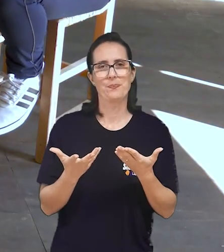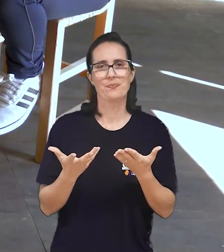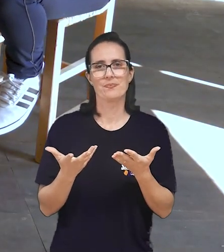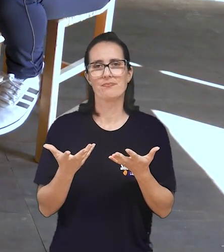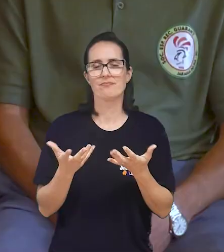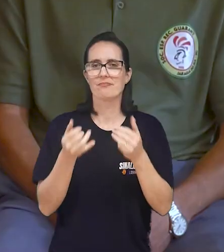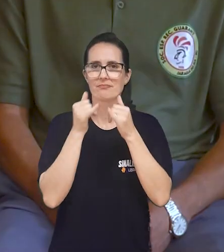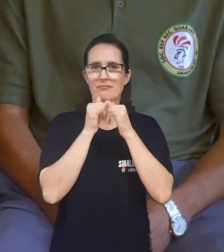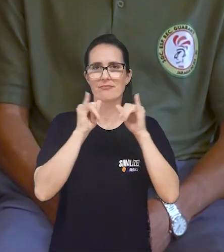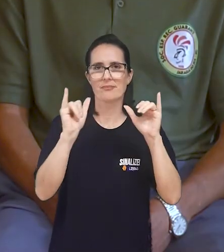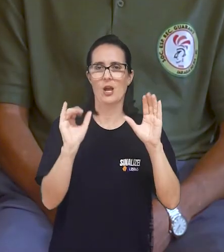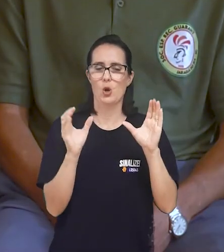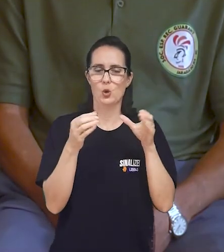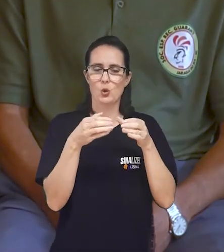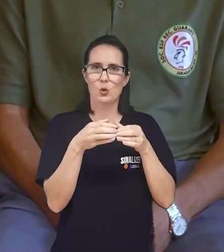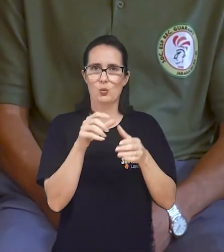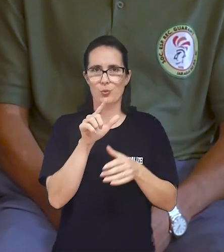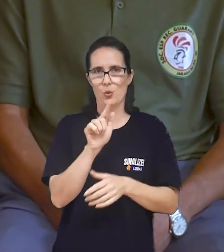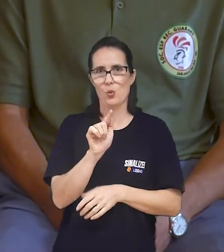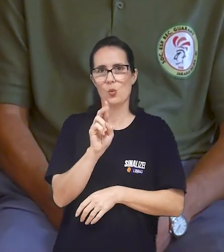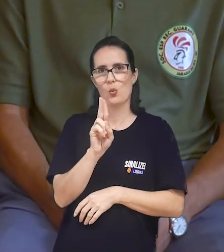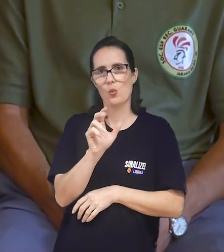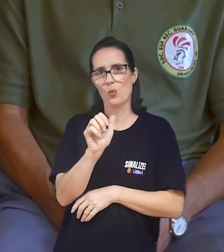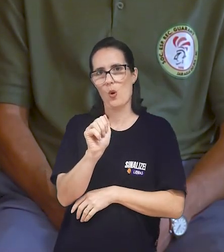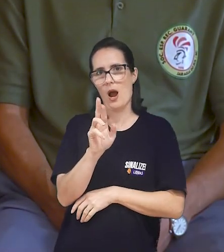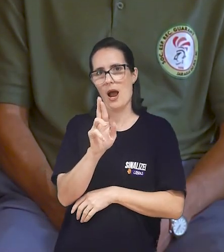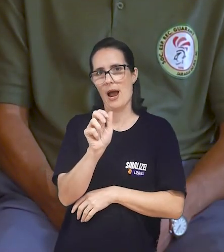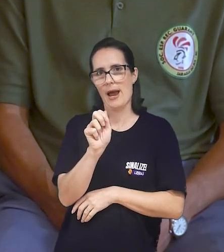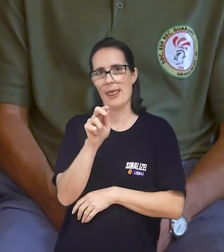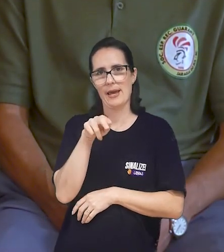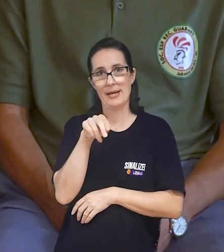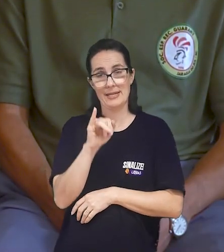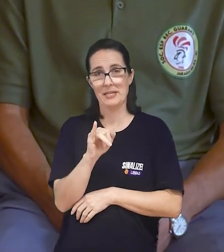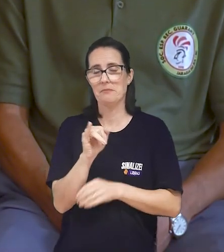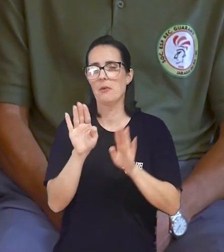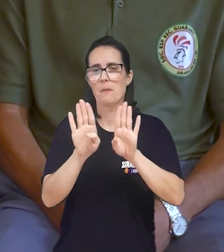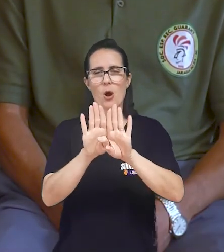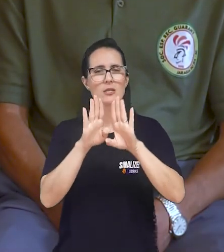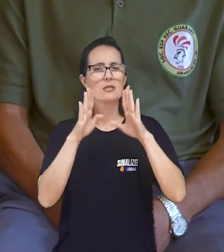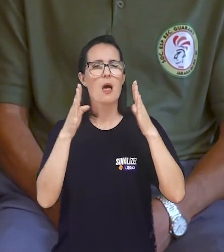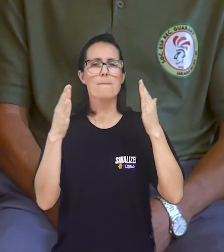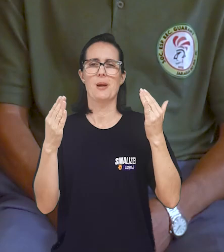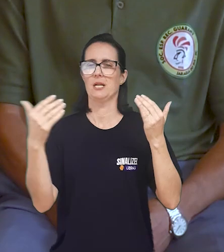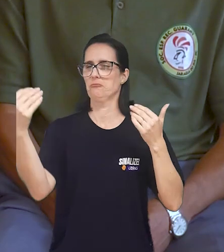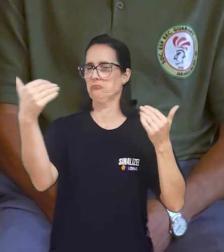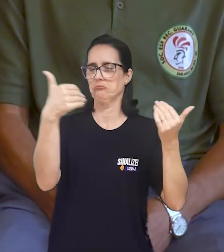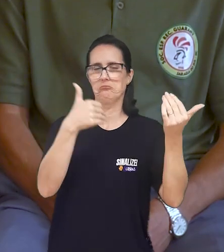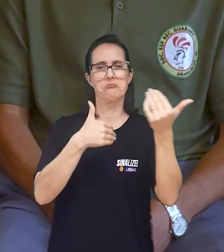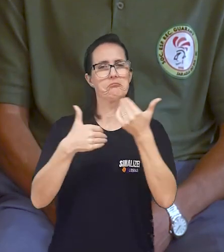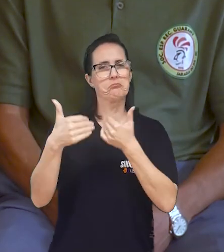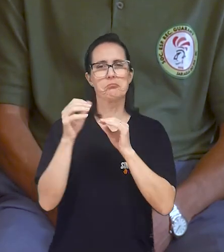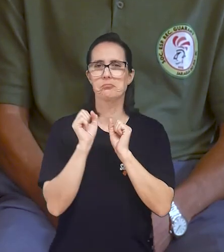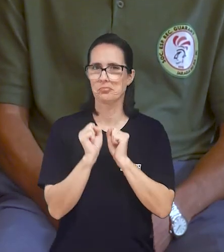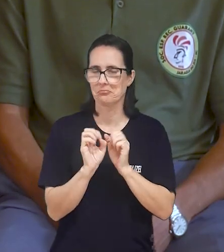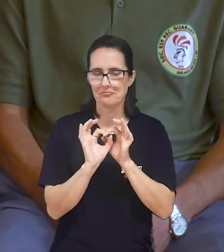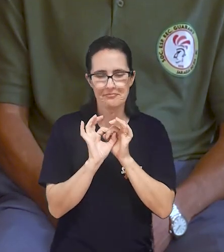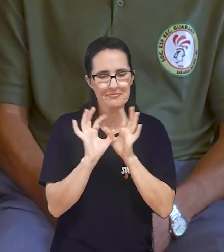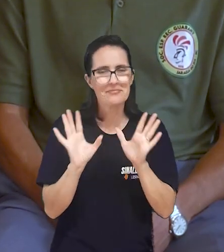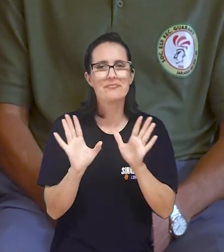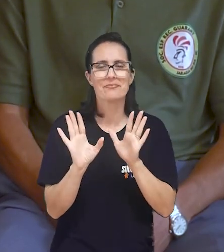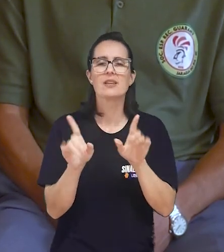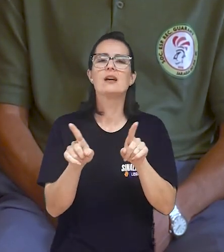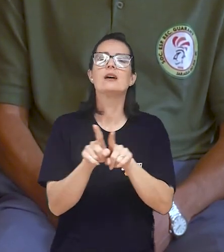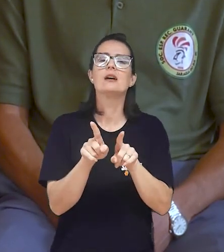Então, assim, dizer que a Sociedade Guarani está de portas abertas para toda a comunidade em geral. Pedir também que